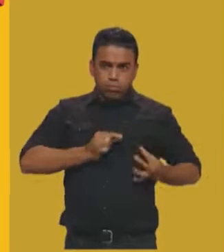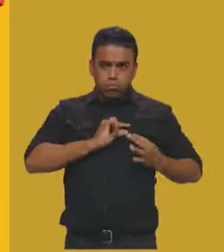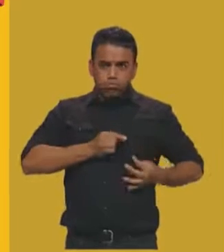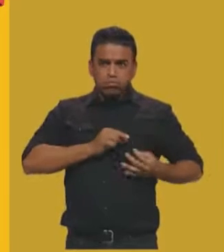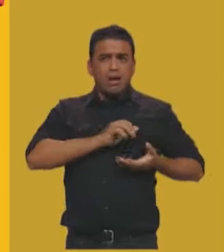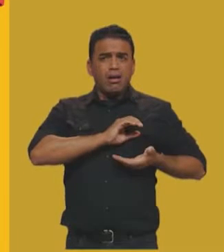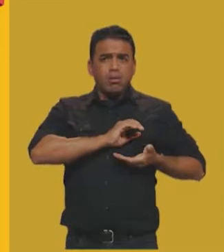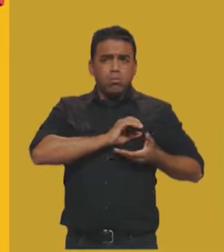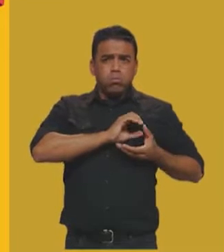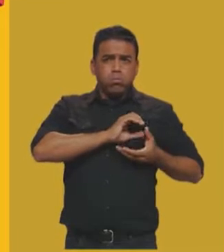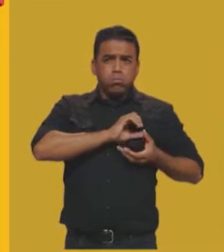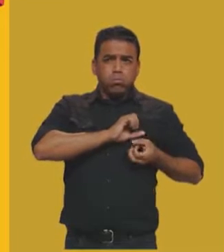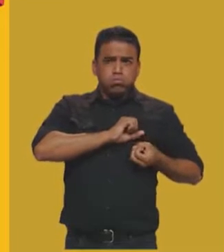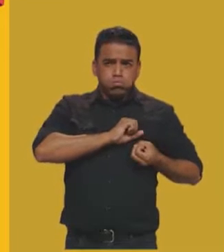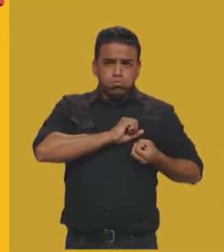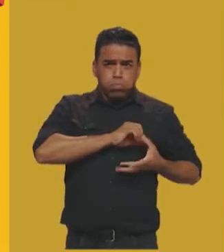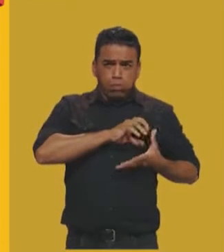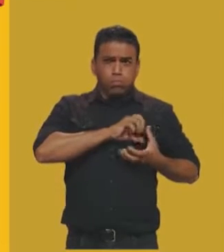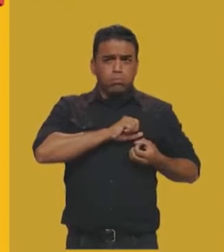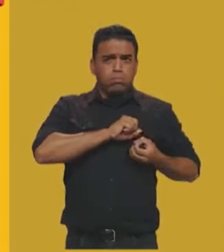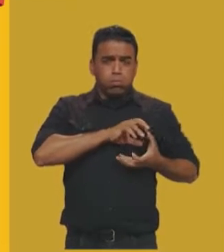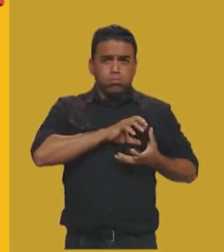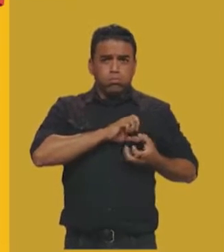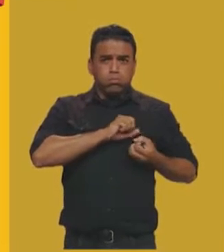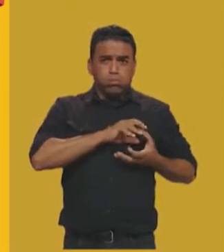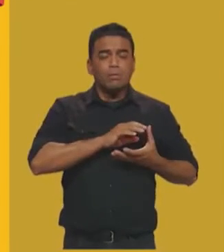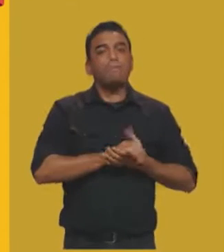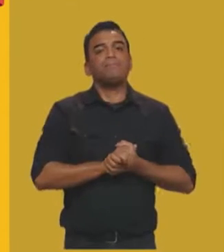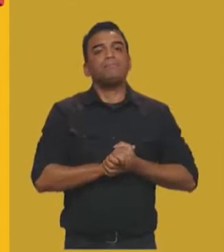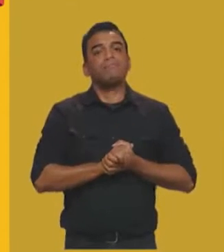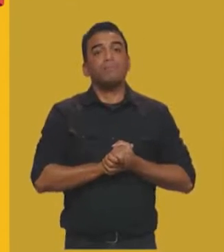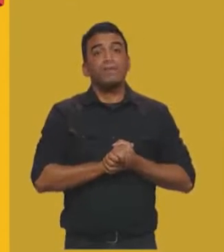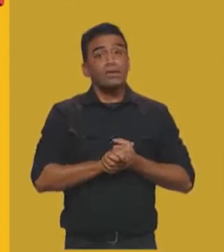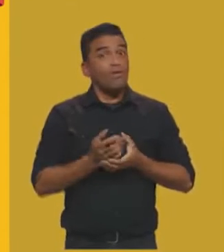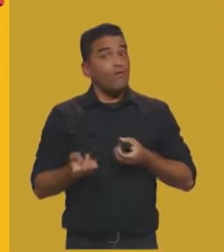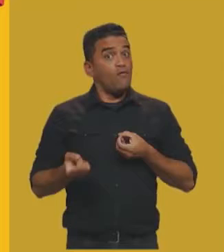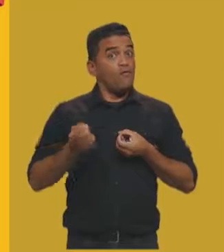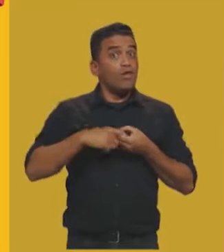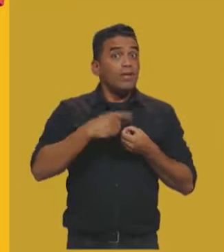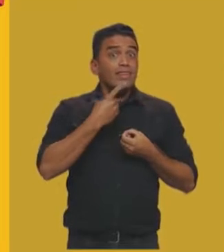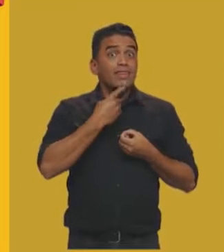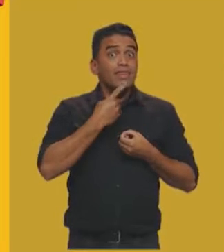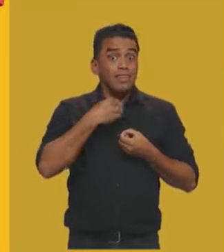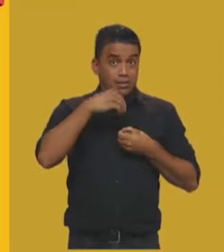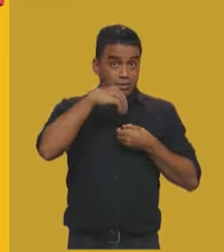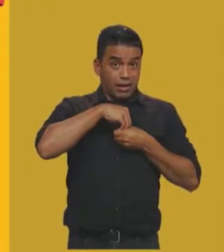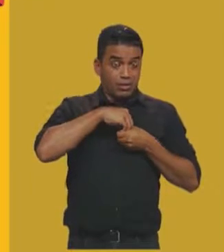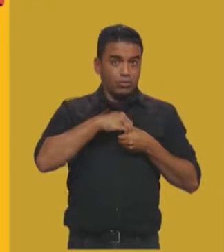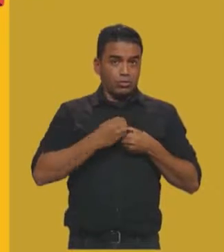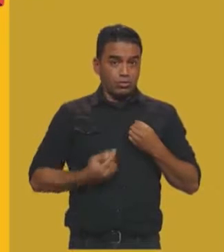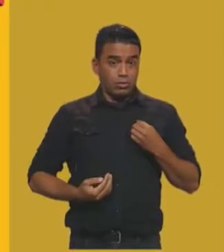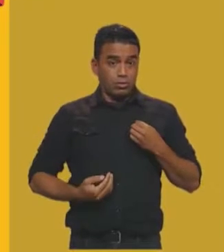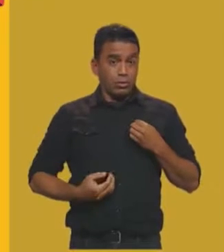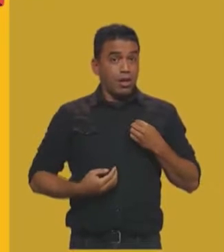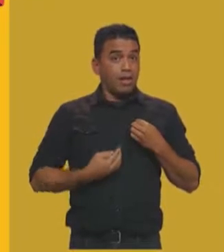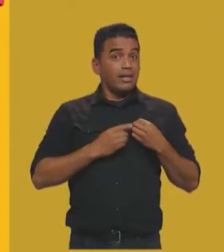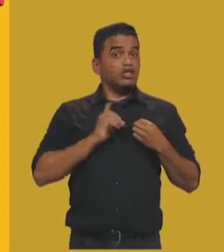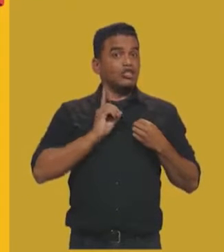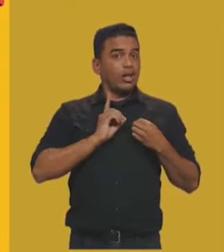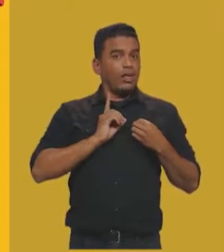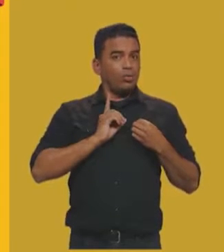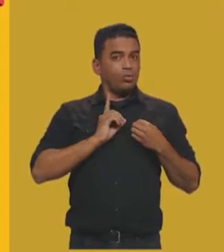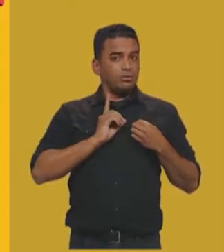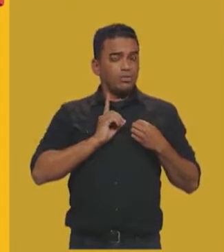do coração, o bombear do sangue. Para retornar o coração, o sangue ele passa pelo átrio